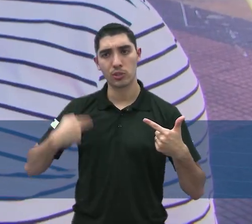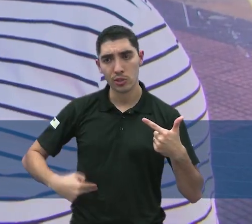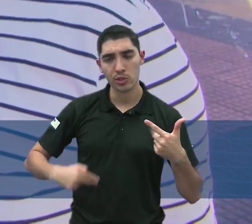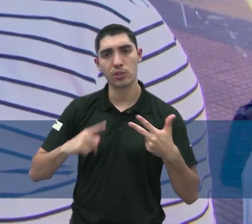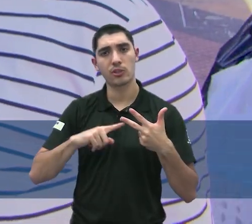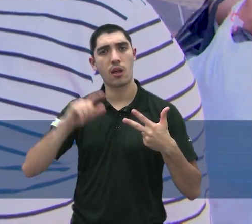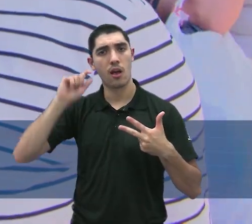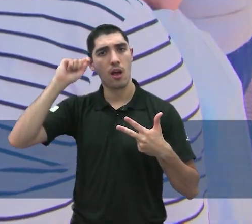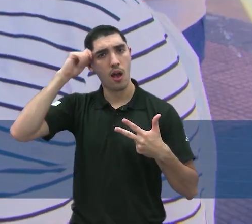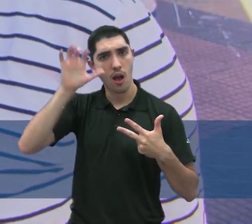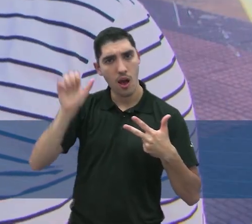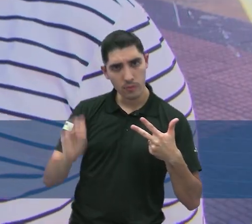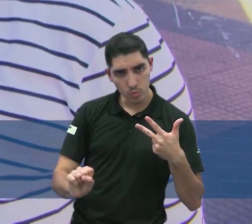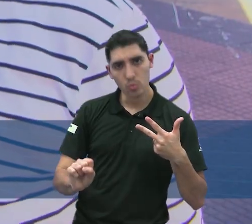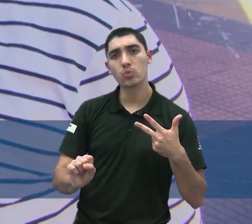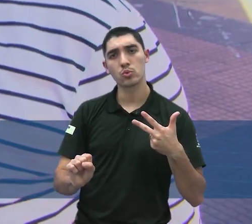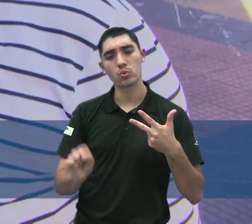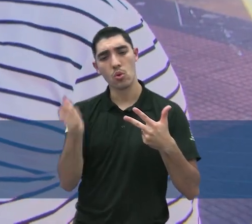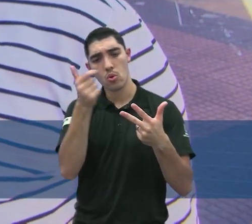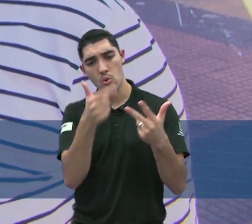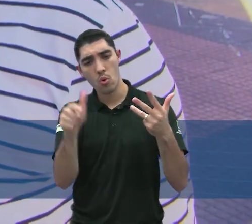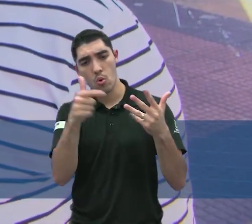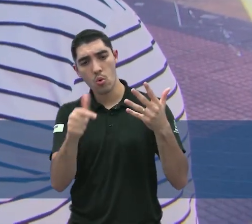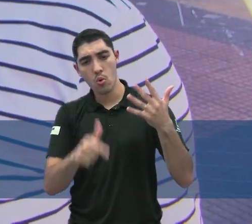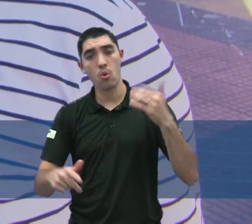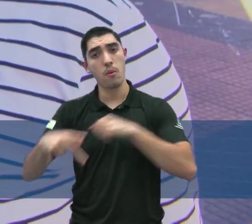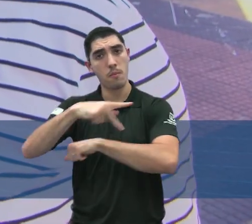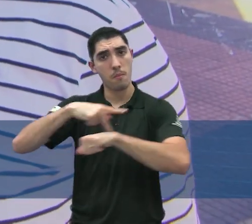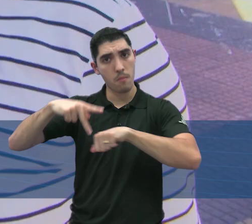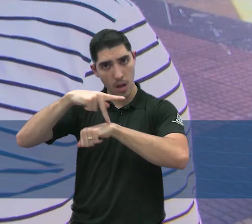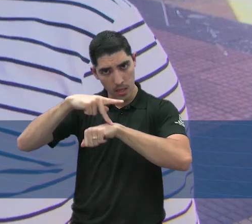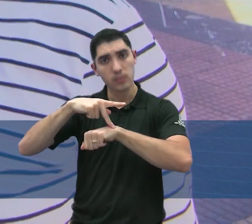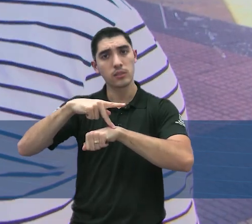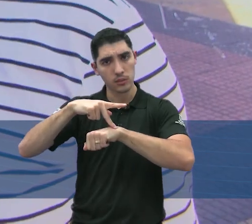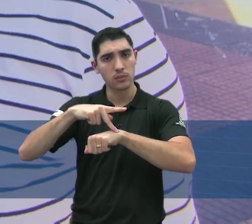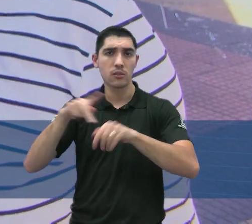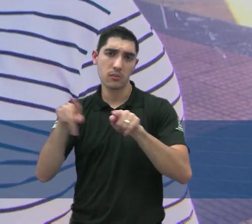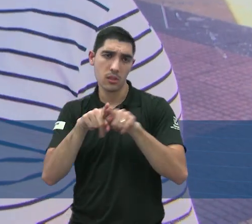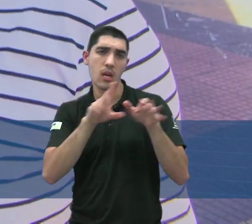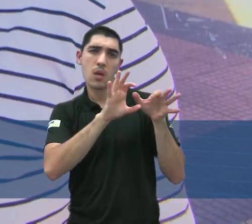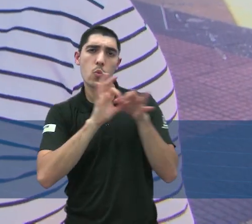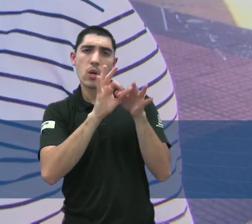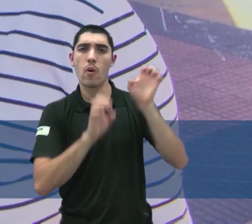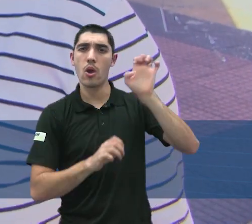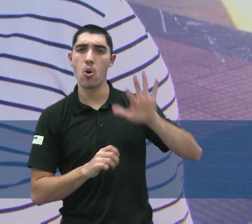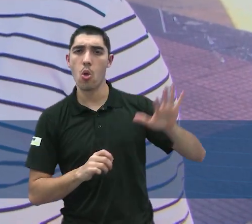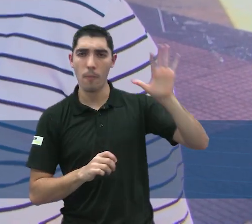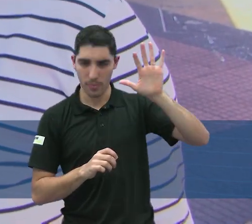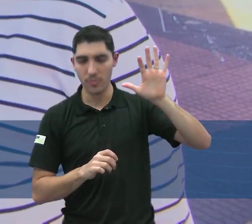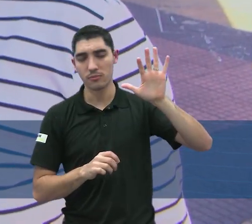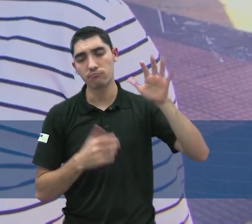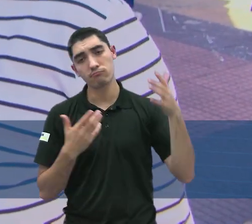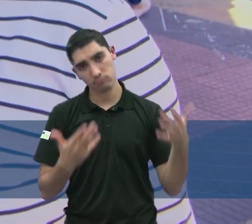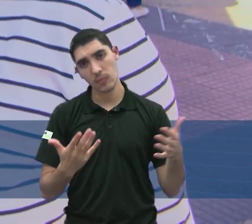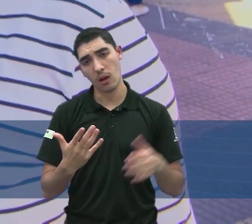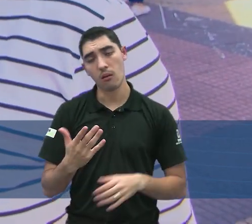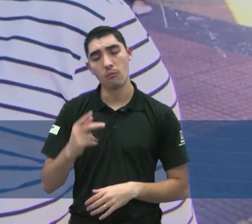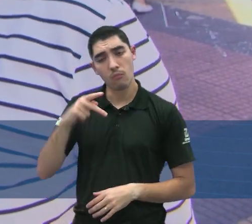África do Sul e outros países também da União Europeia. Então ele tem uma visão, ele tem